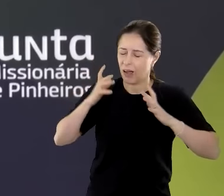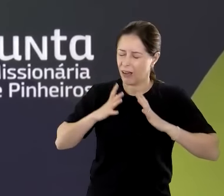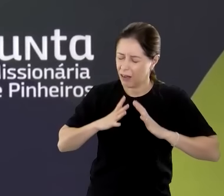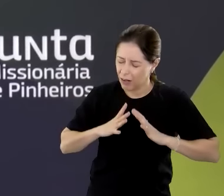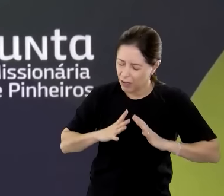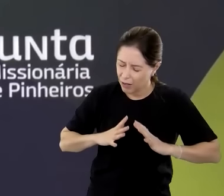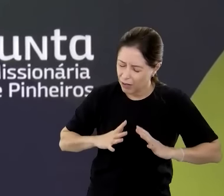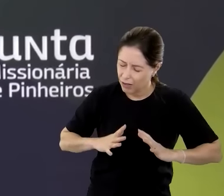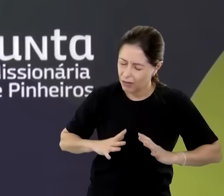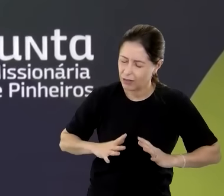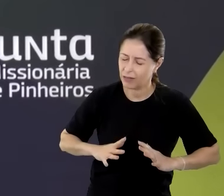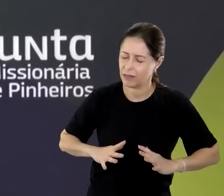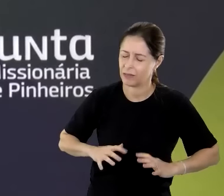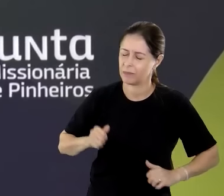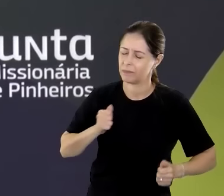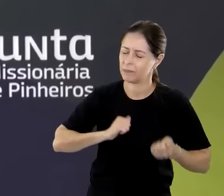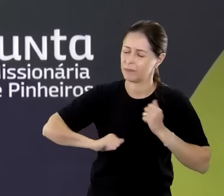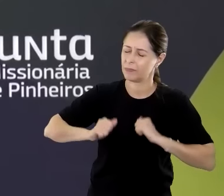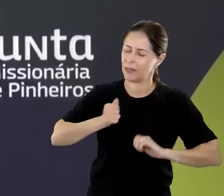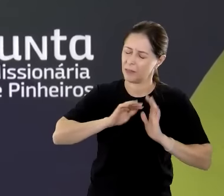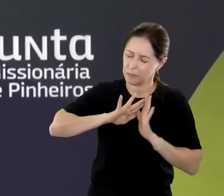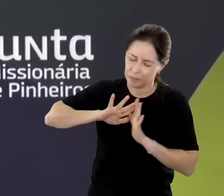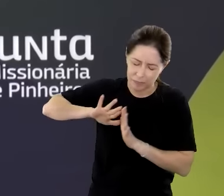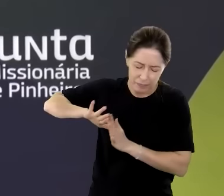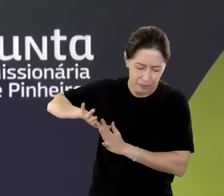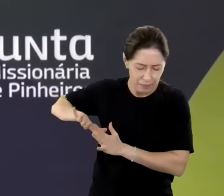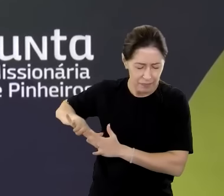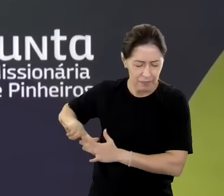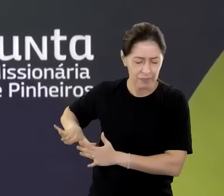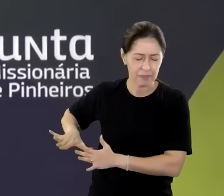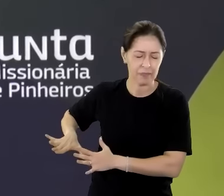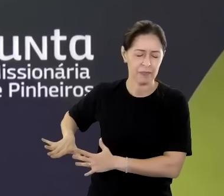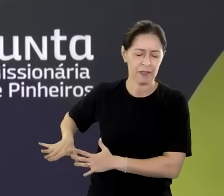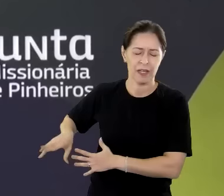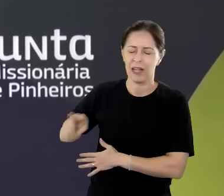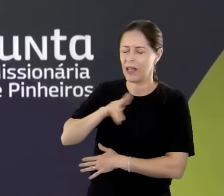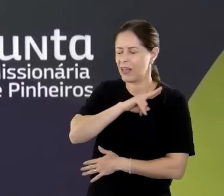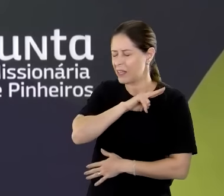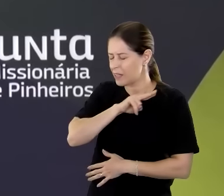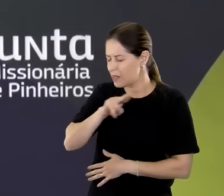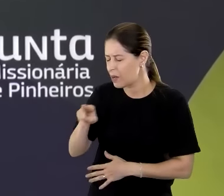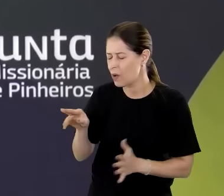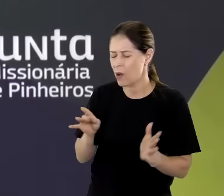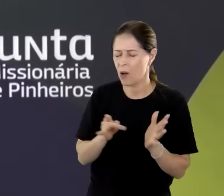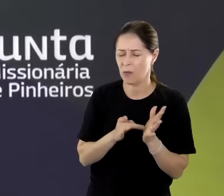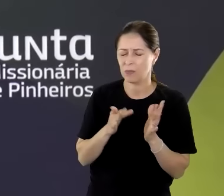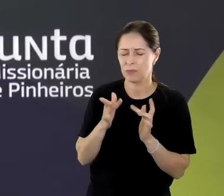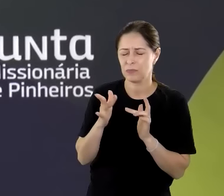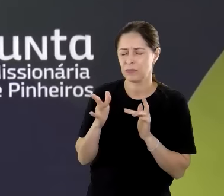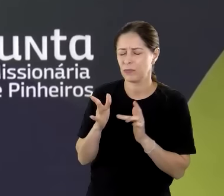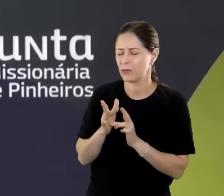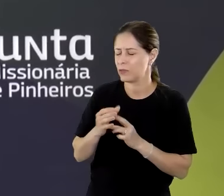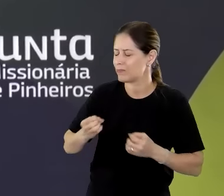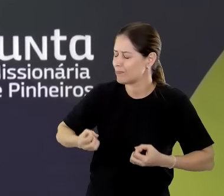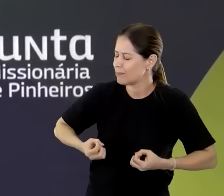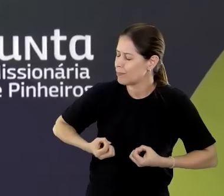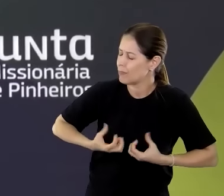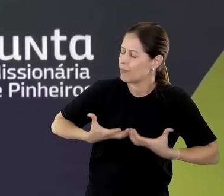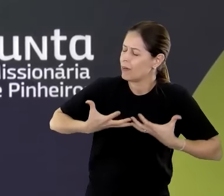desta corda que sufoca, que estrangula, em nome de Jesus. Reaviva a nossa